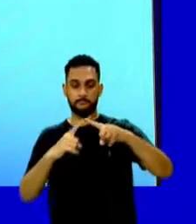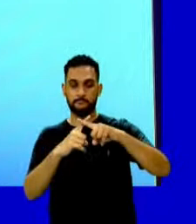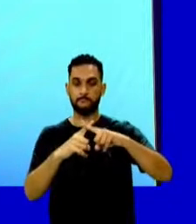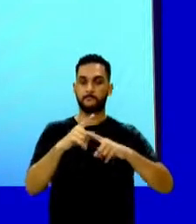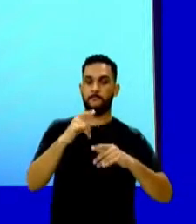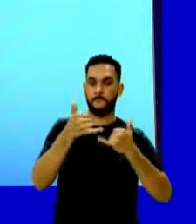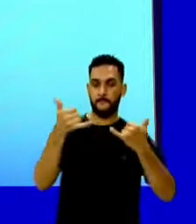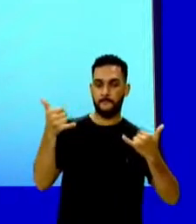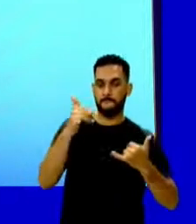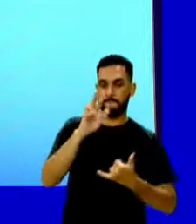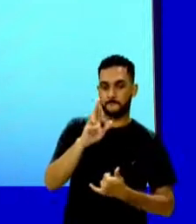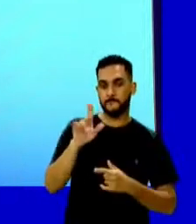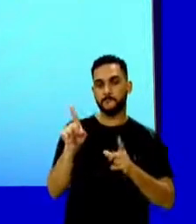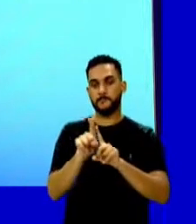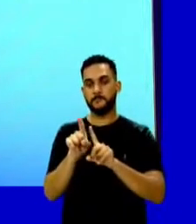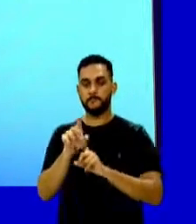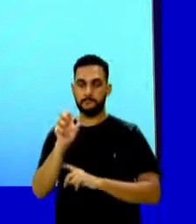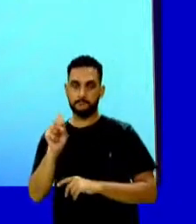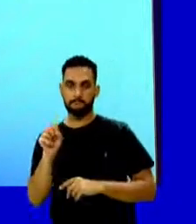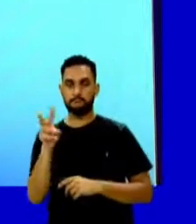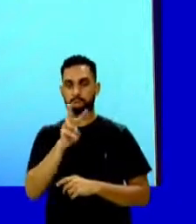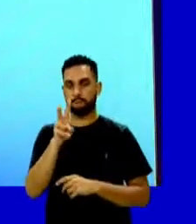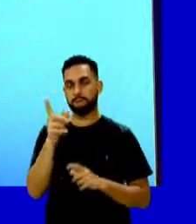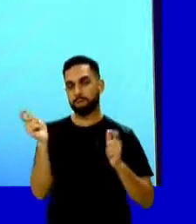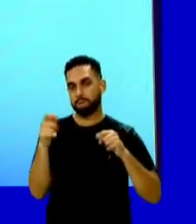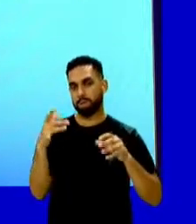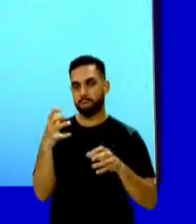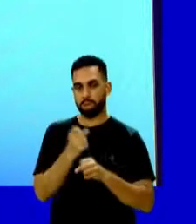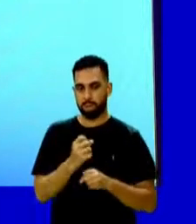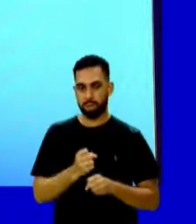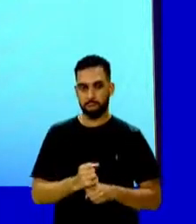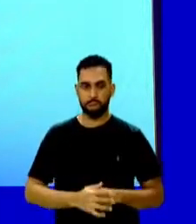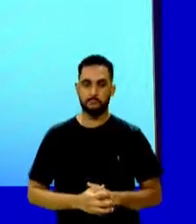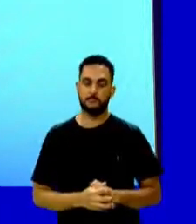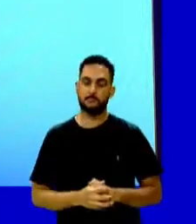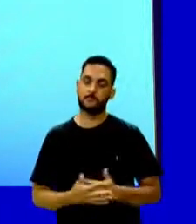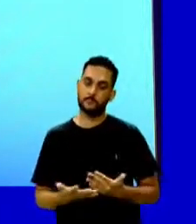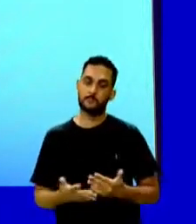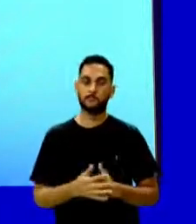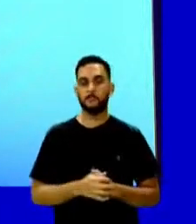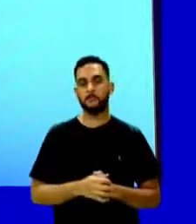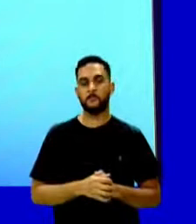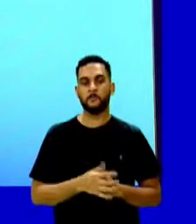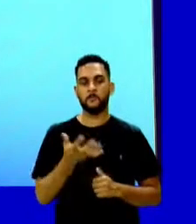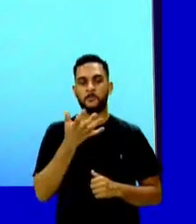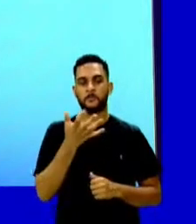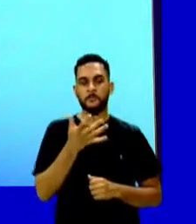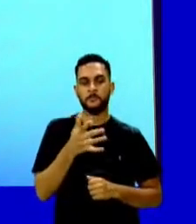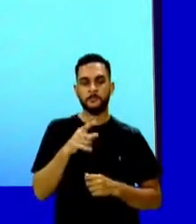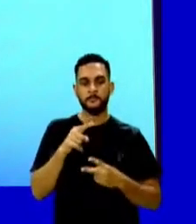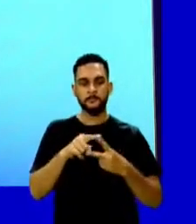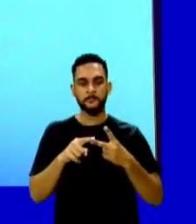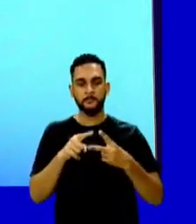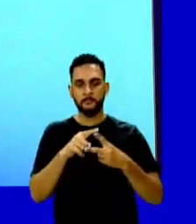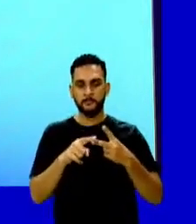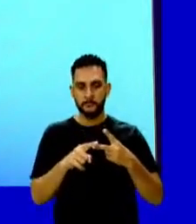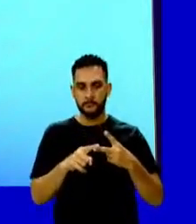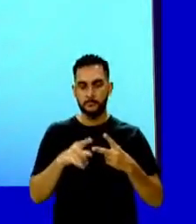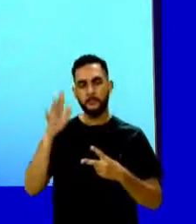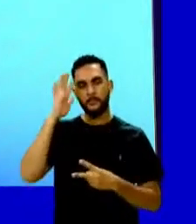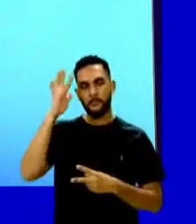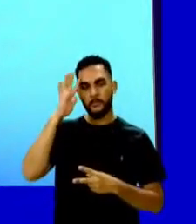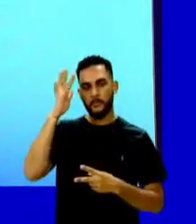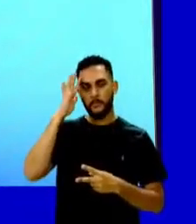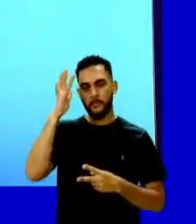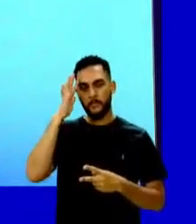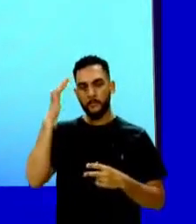e que satisfaz ambas as equações então eu quero trazer duas retas aqui para vocês imagine duas